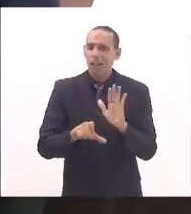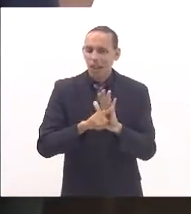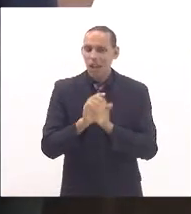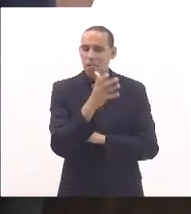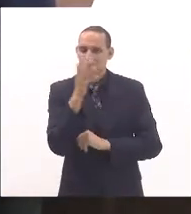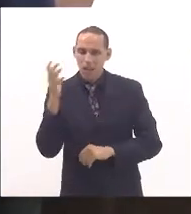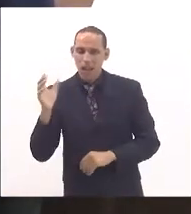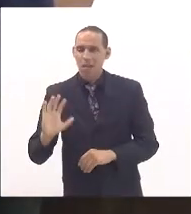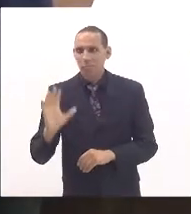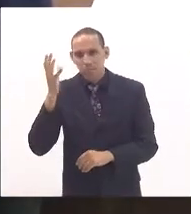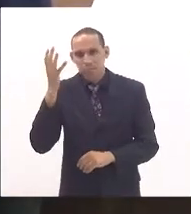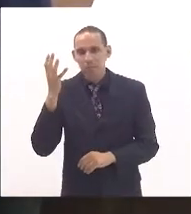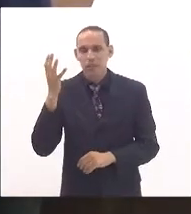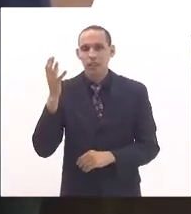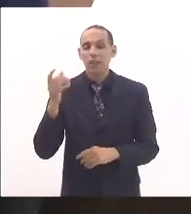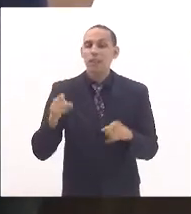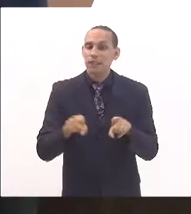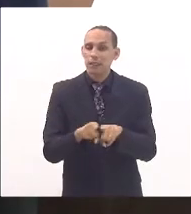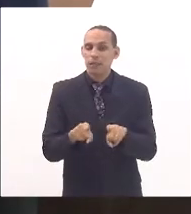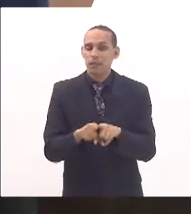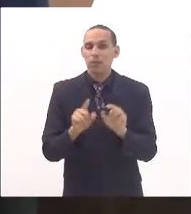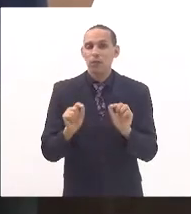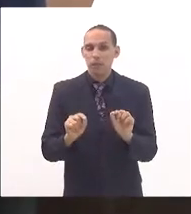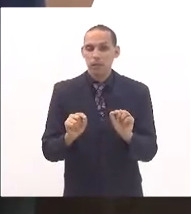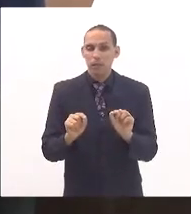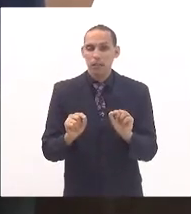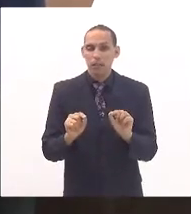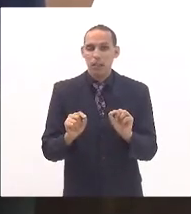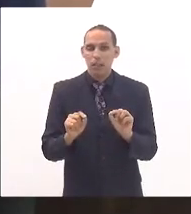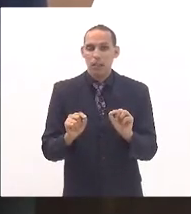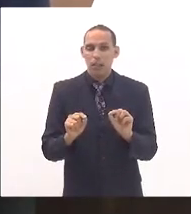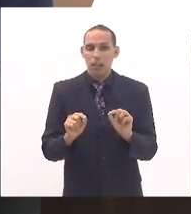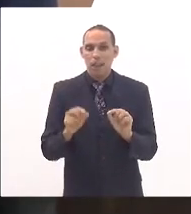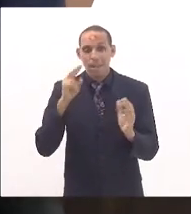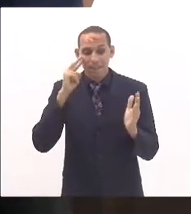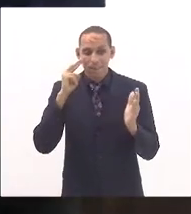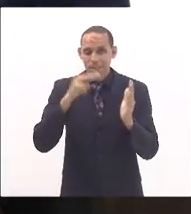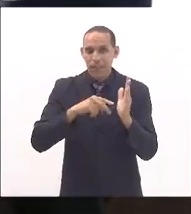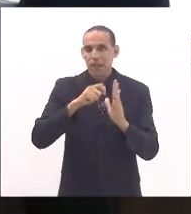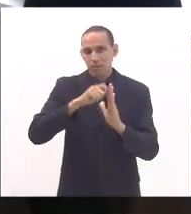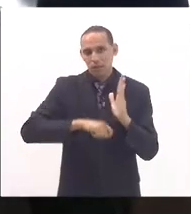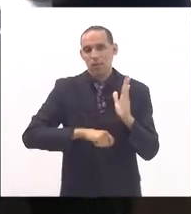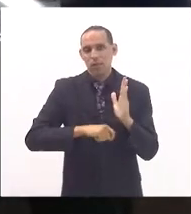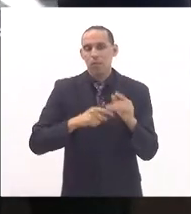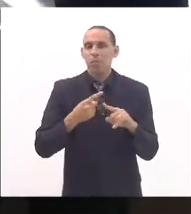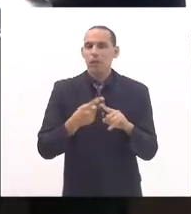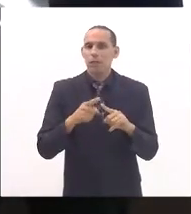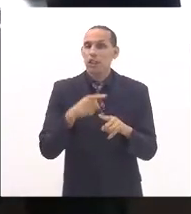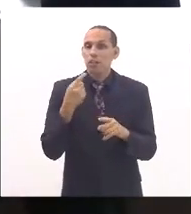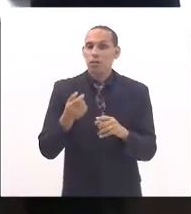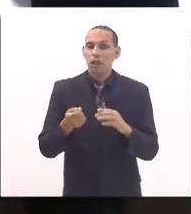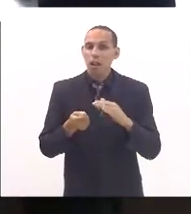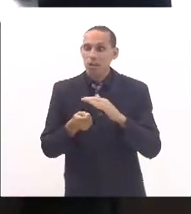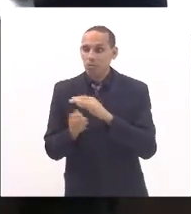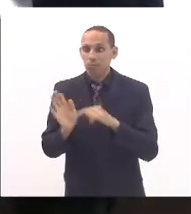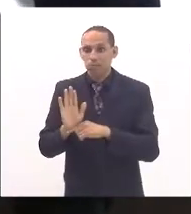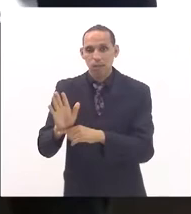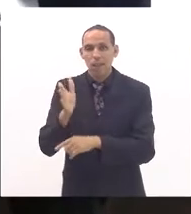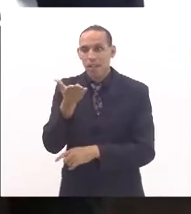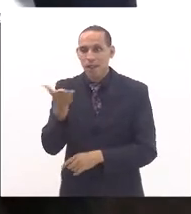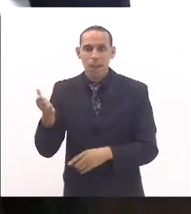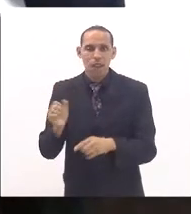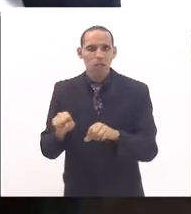desastres, etc., que também a concessão seja revista. Porque a gente está financiando para quem está destruindo.